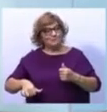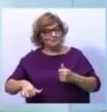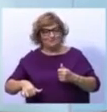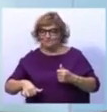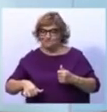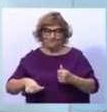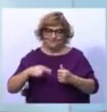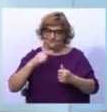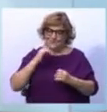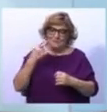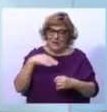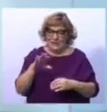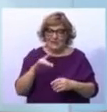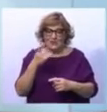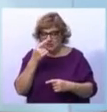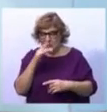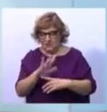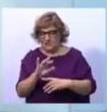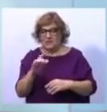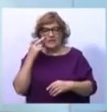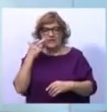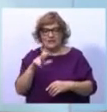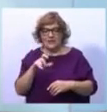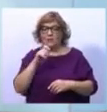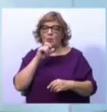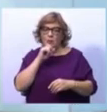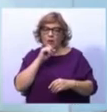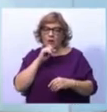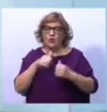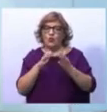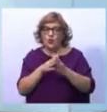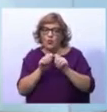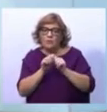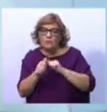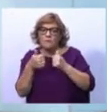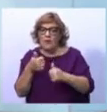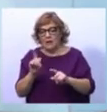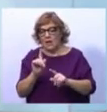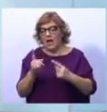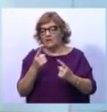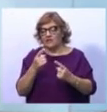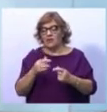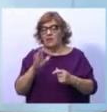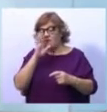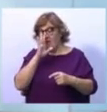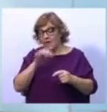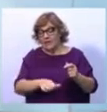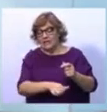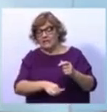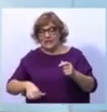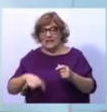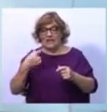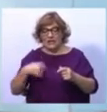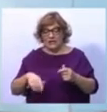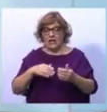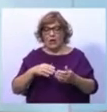isto é mais um exemplo de que nem sempre os passos correm bem, não é? Claro. Porque na cesariana, sobretudo quando é num